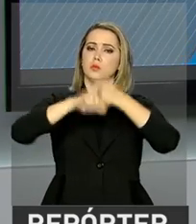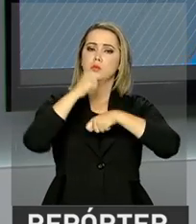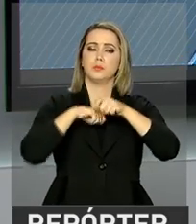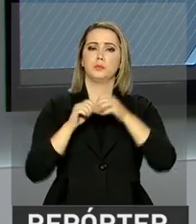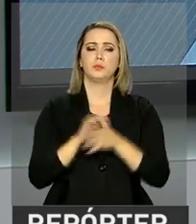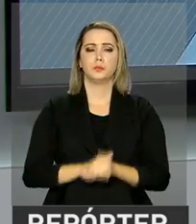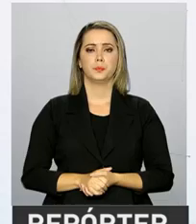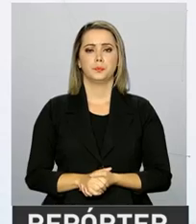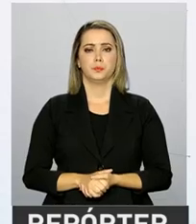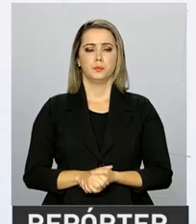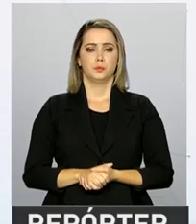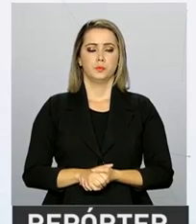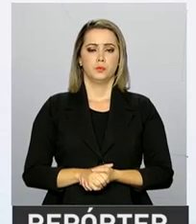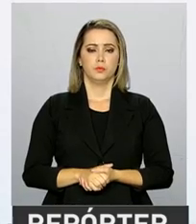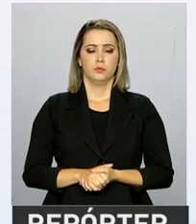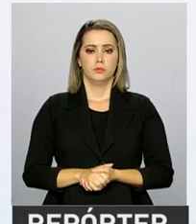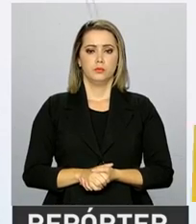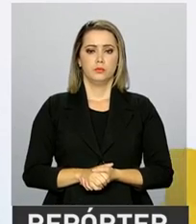economia